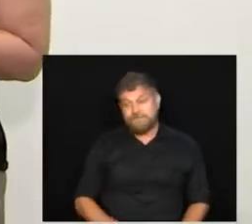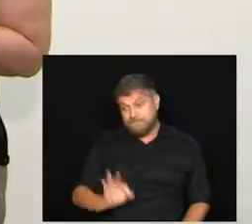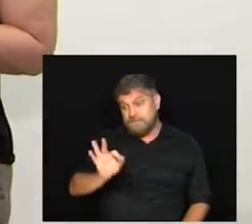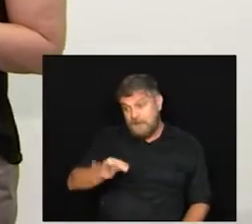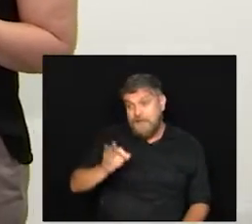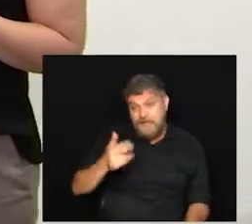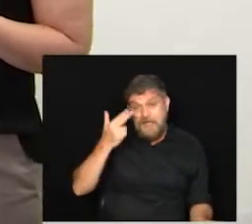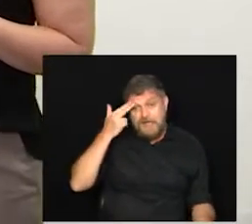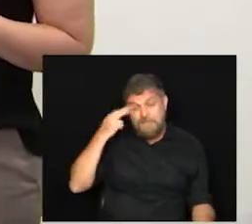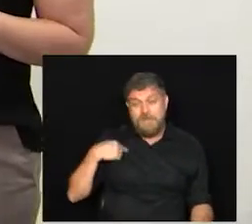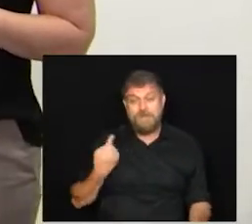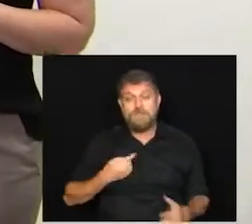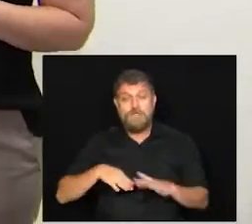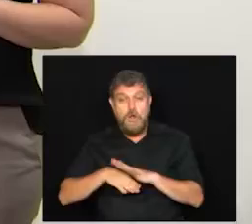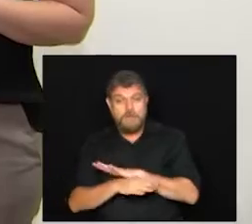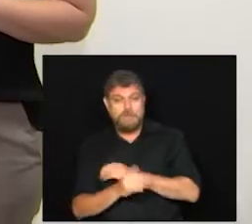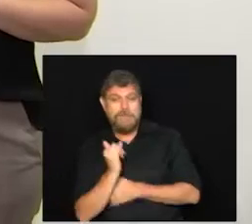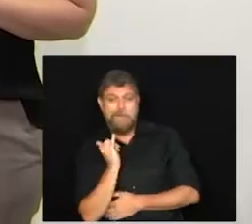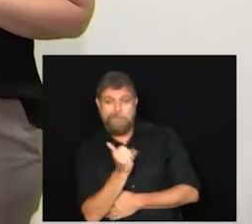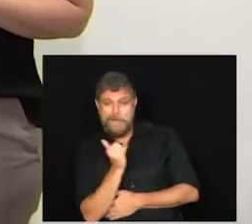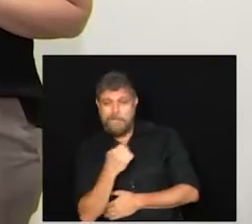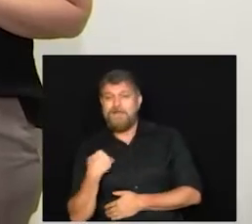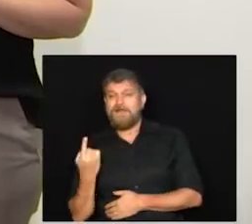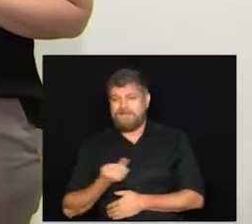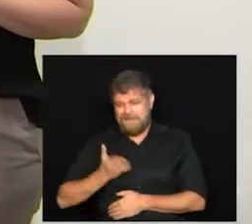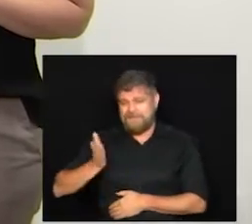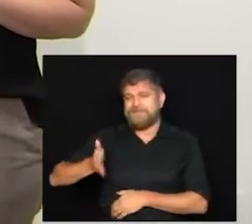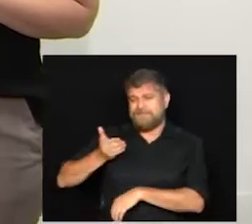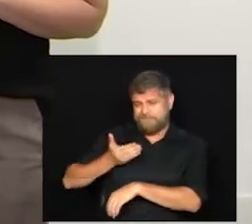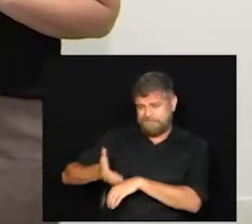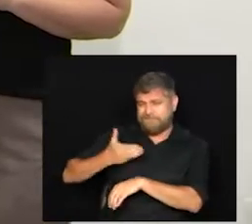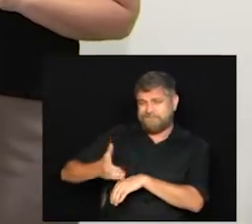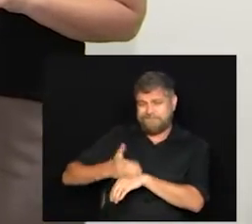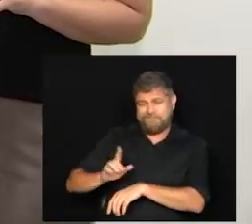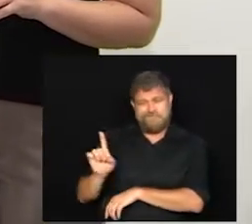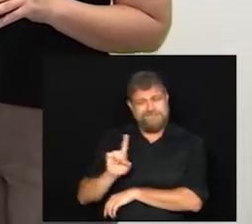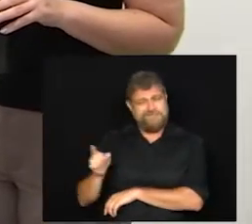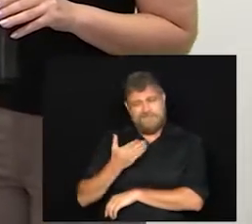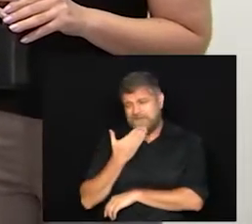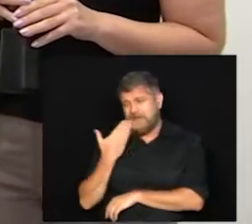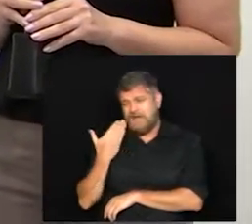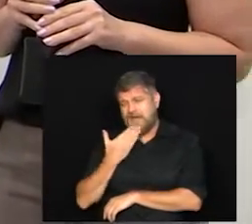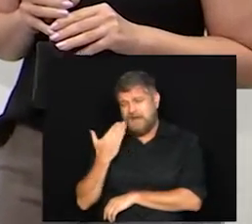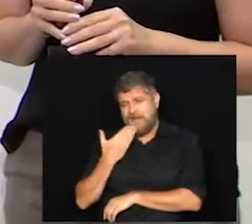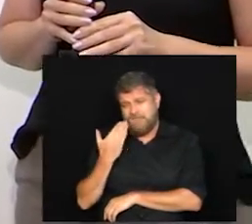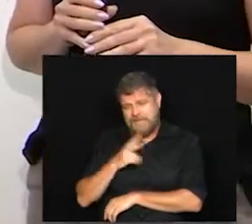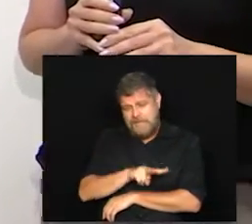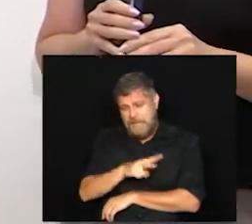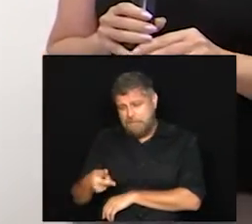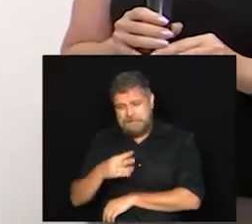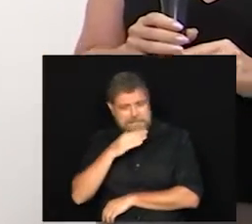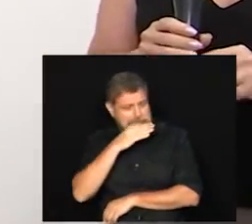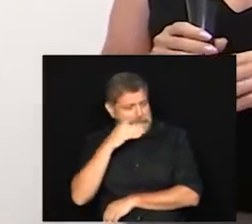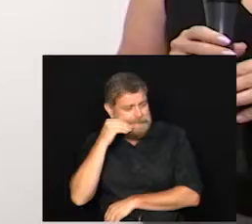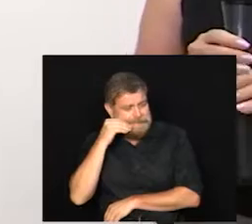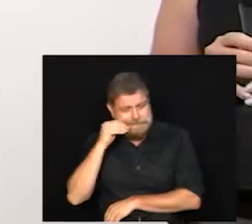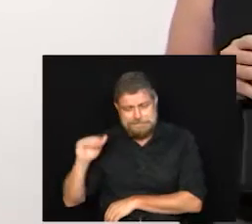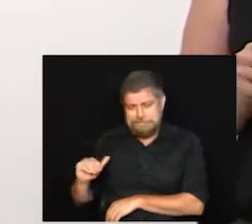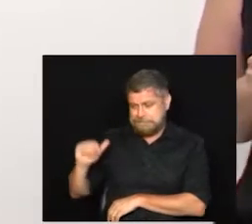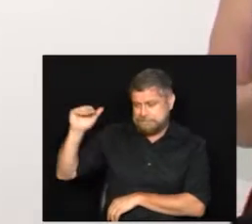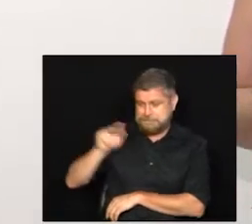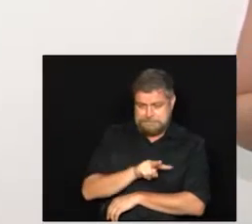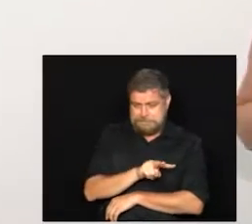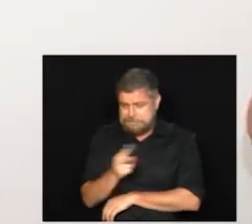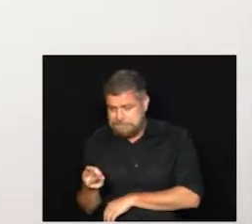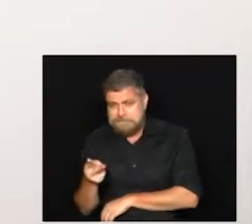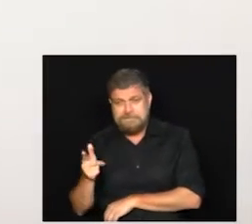Gabriel. A gente costuma dizer, a gente já passou por isso, não é fácil esse momento de transição da adolescência para a vida adulta,